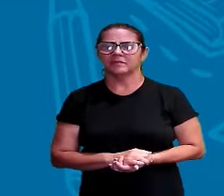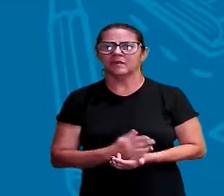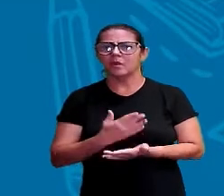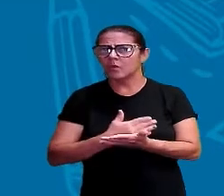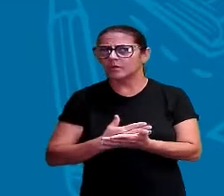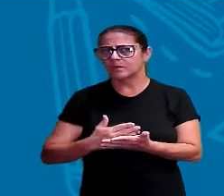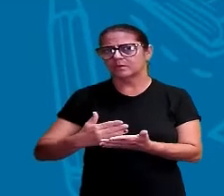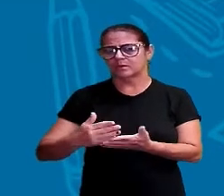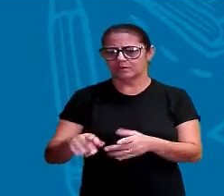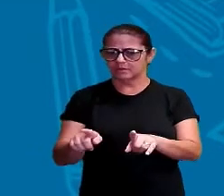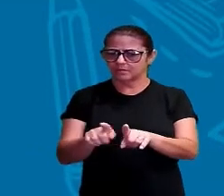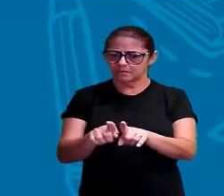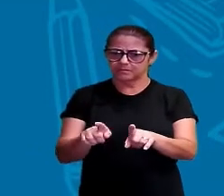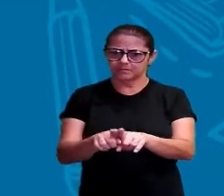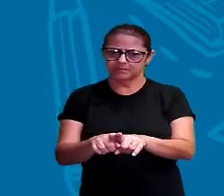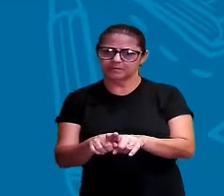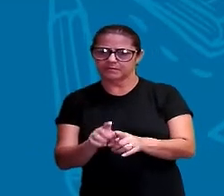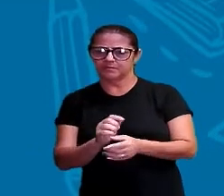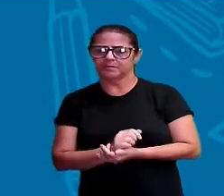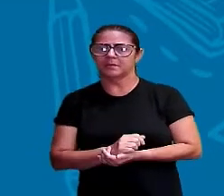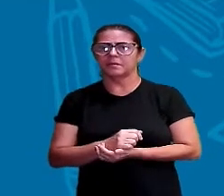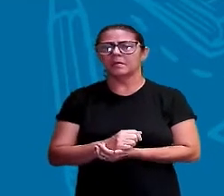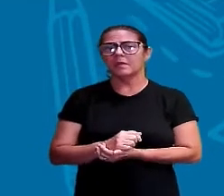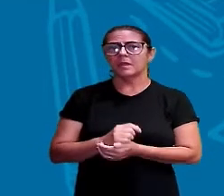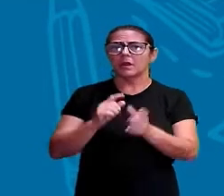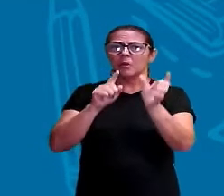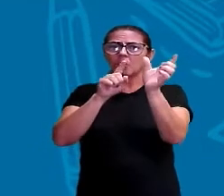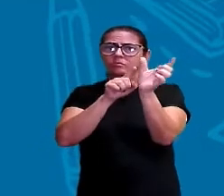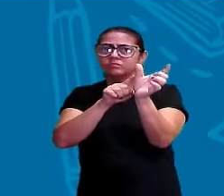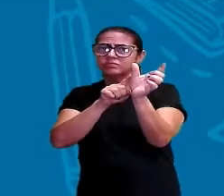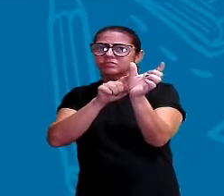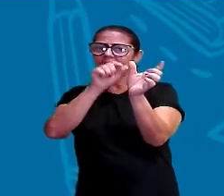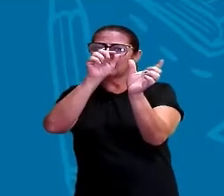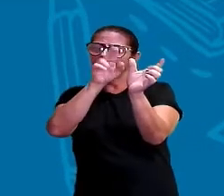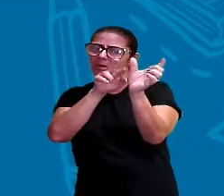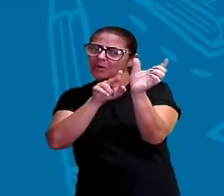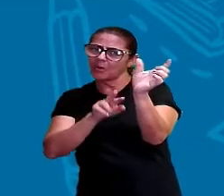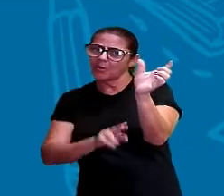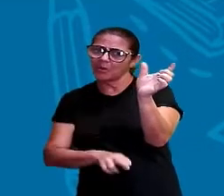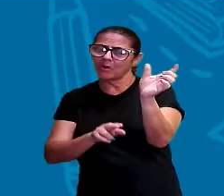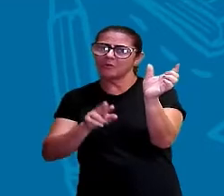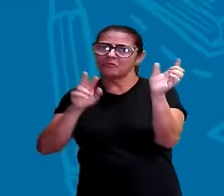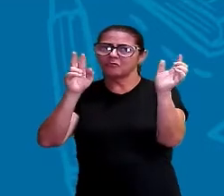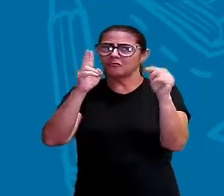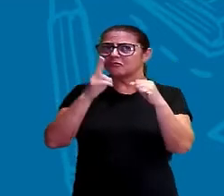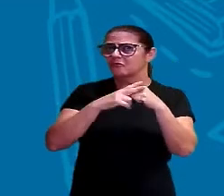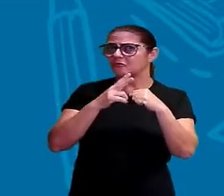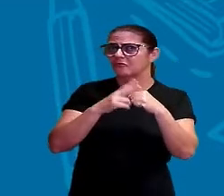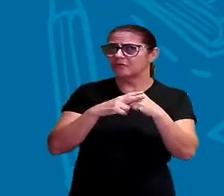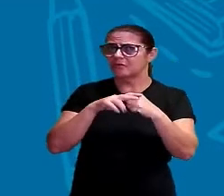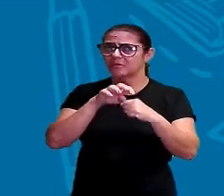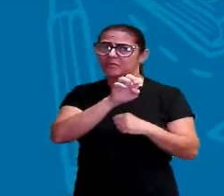continuando também com esse caso aí de polissemia, com a finalização dos verbos em